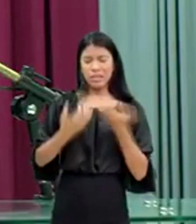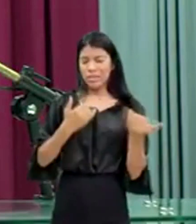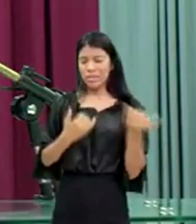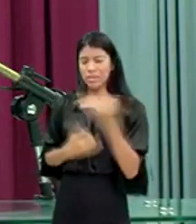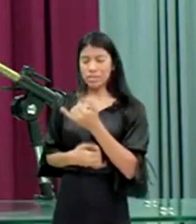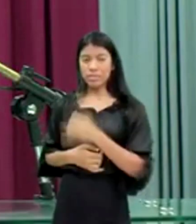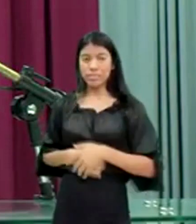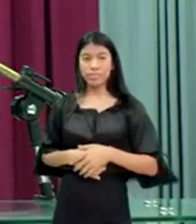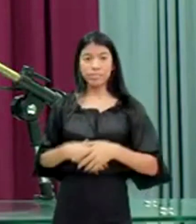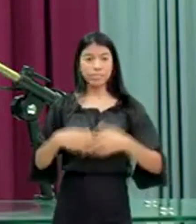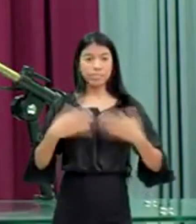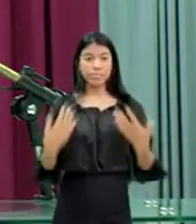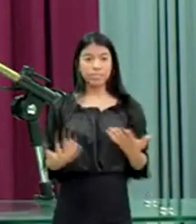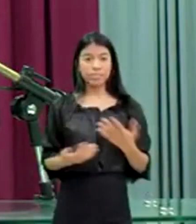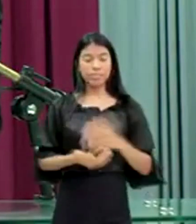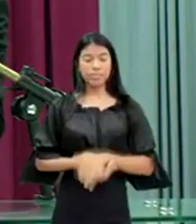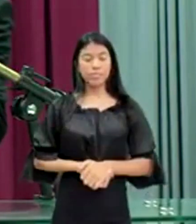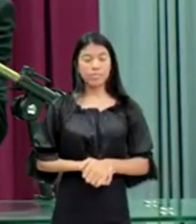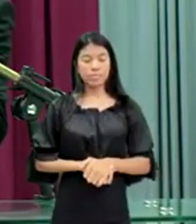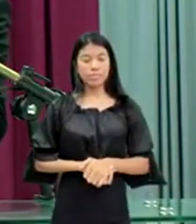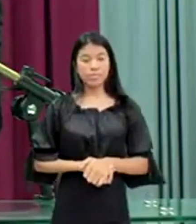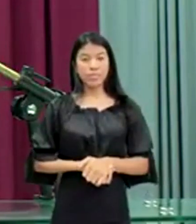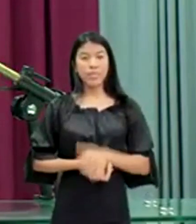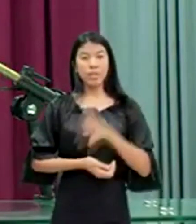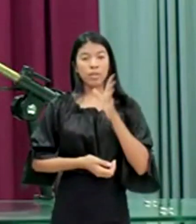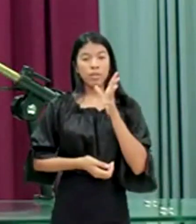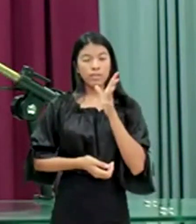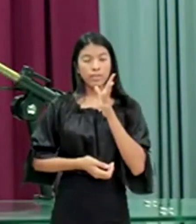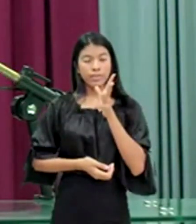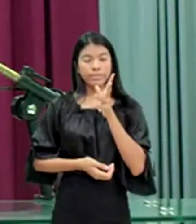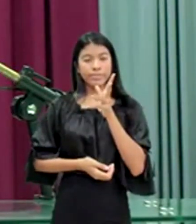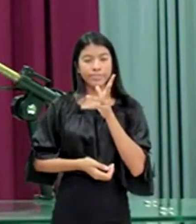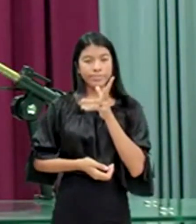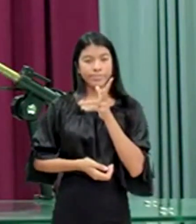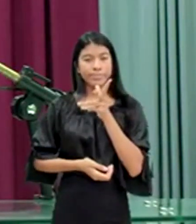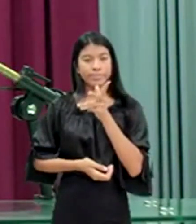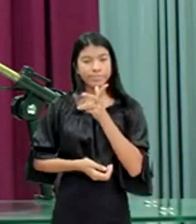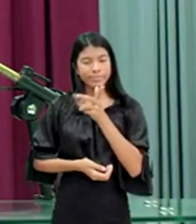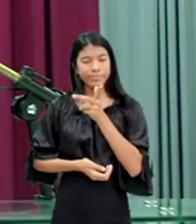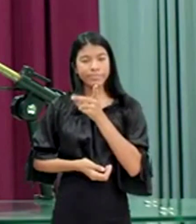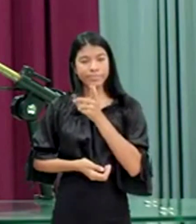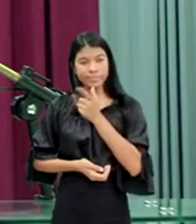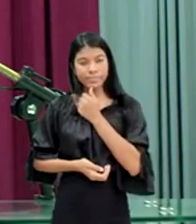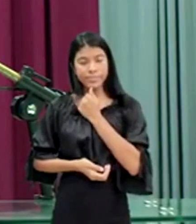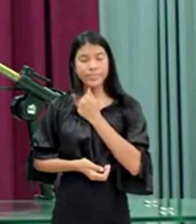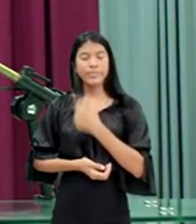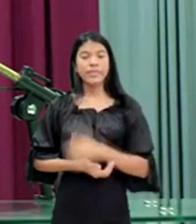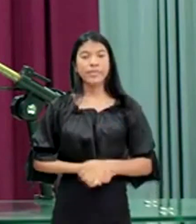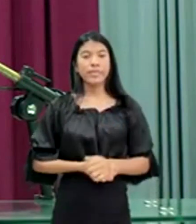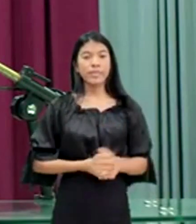eles gastaram muito tempo de suas falas falando ao povo da